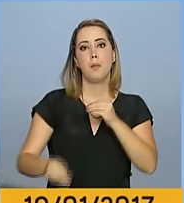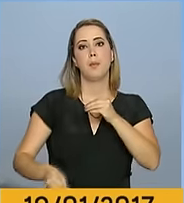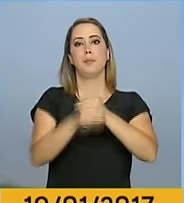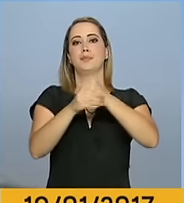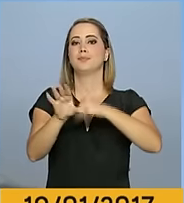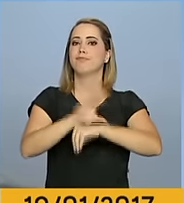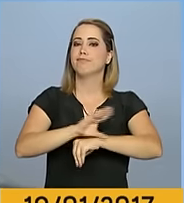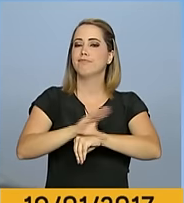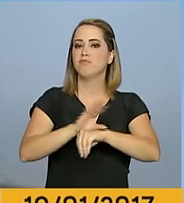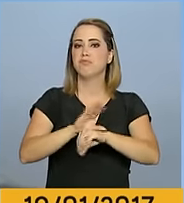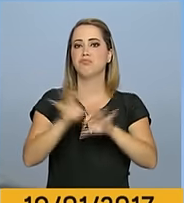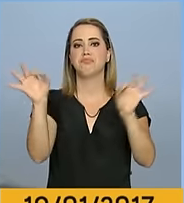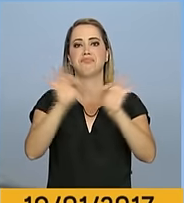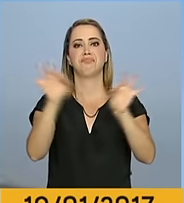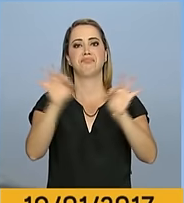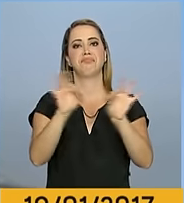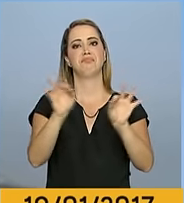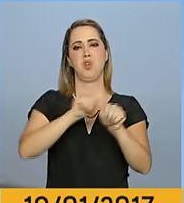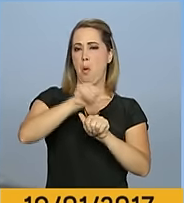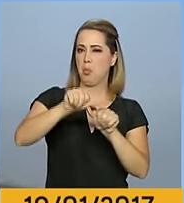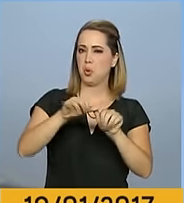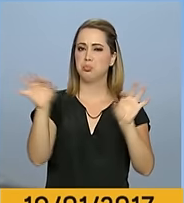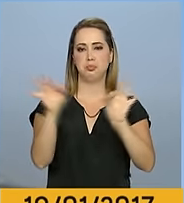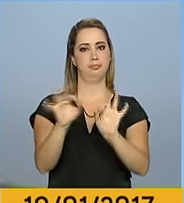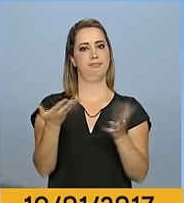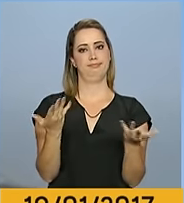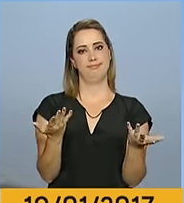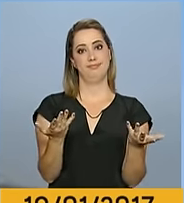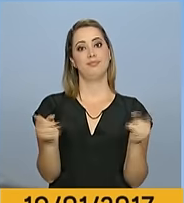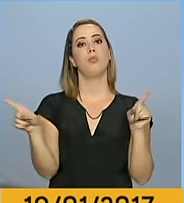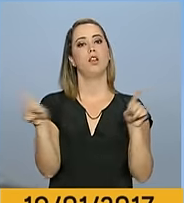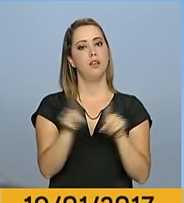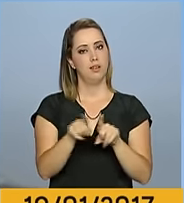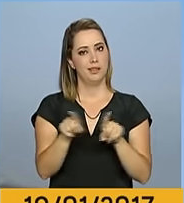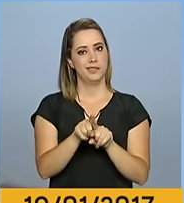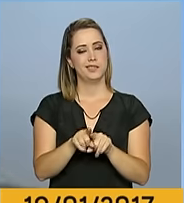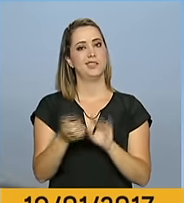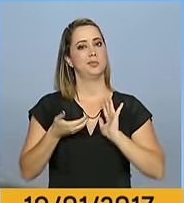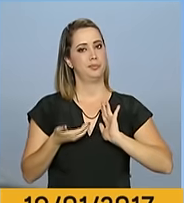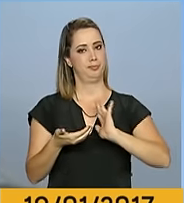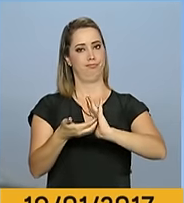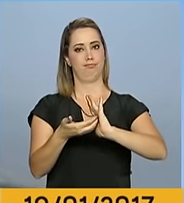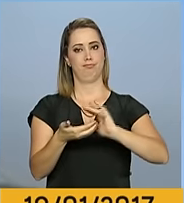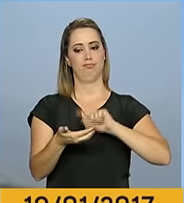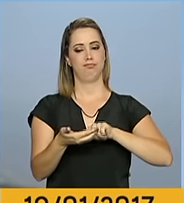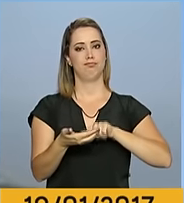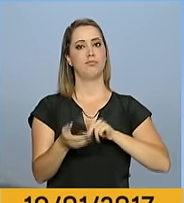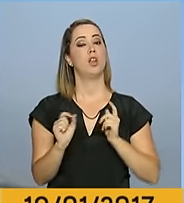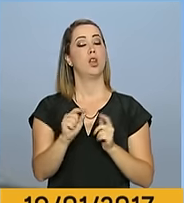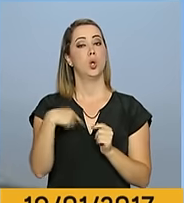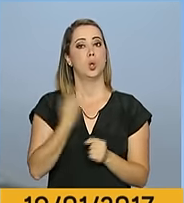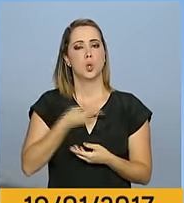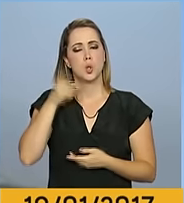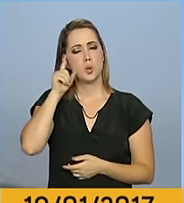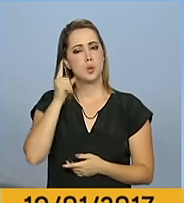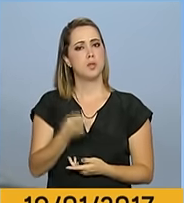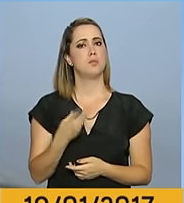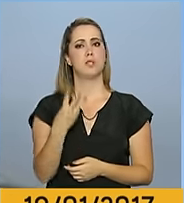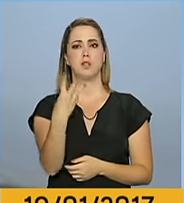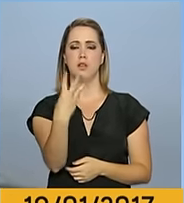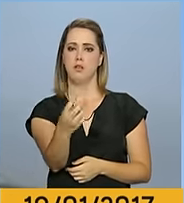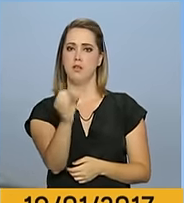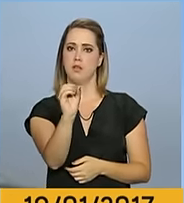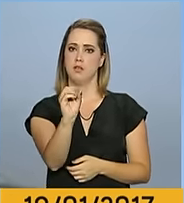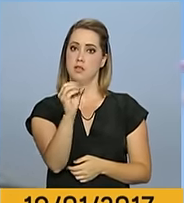constitucional sem nenhuma modificação, e além disso, na Câmara dos Deputados, quando demandávamos, governador,